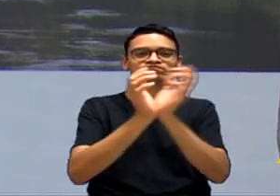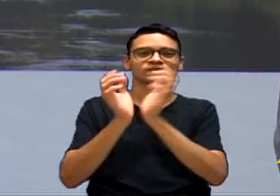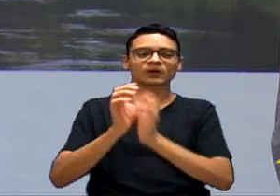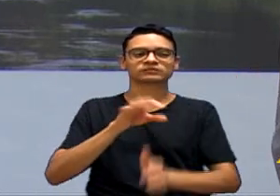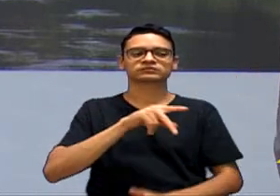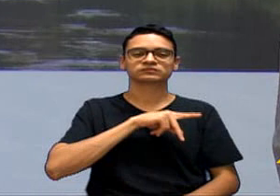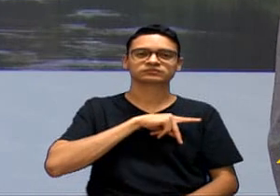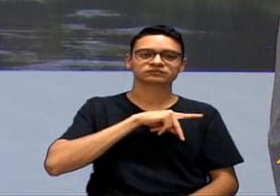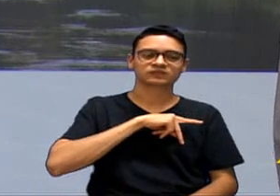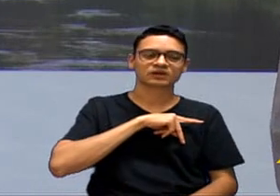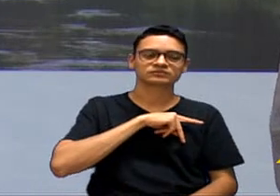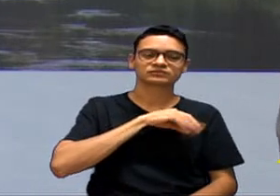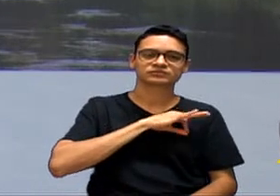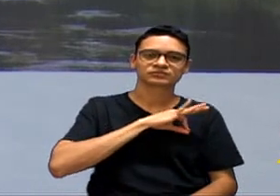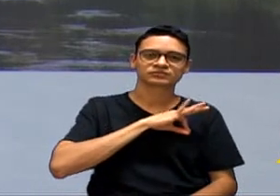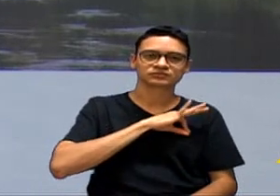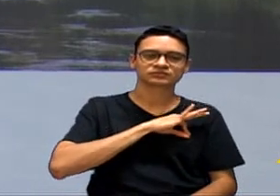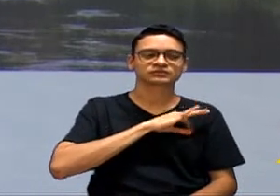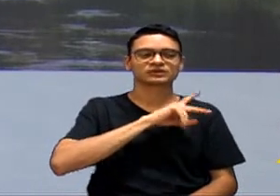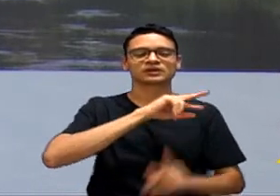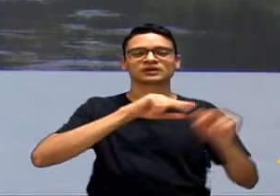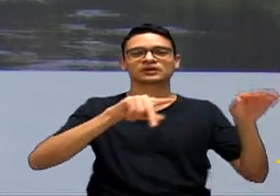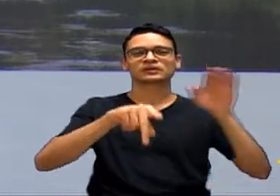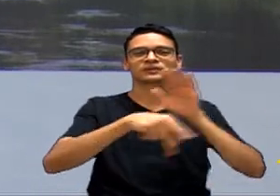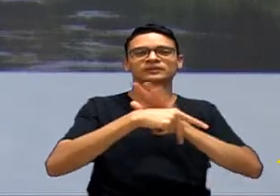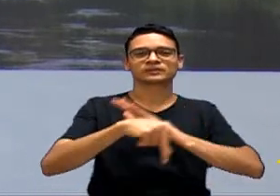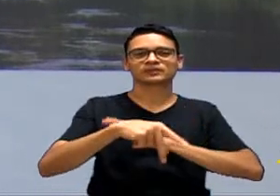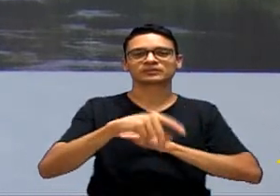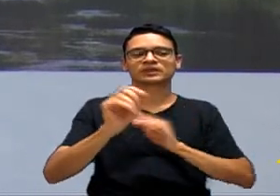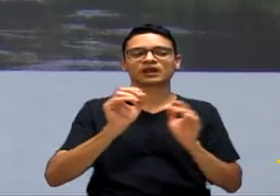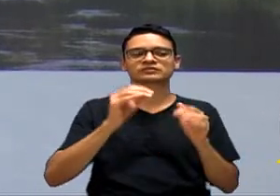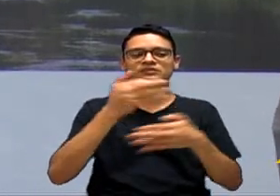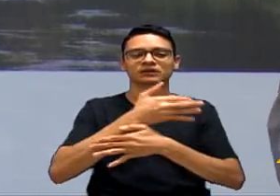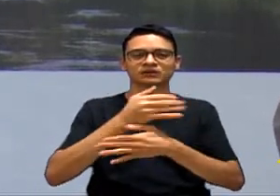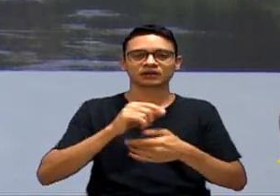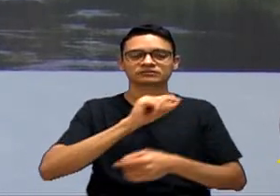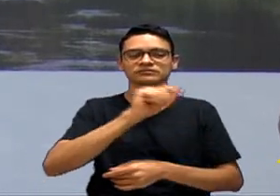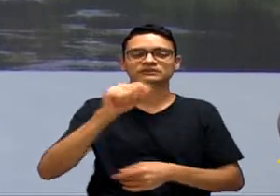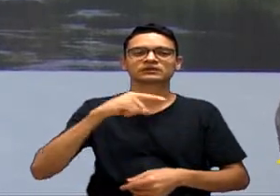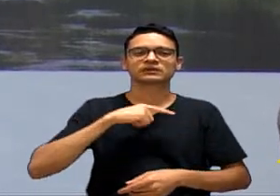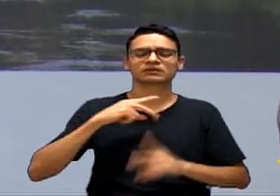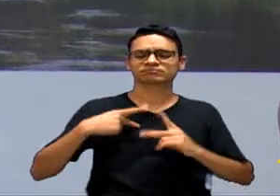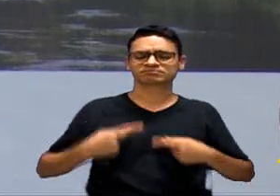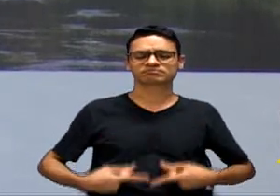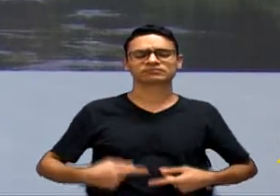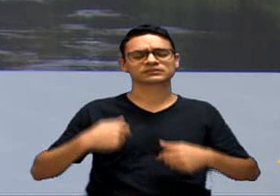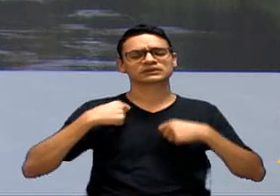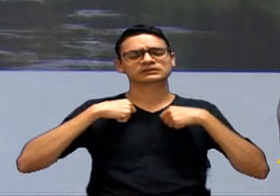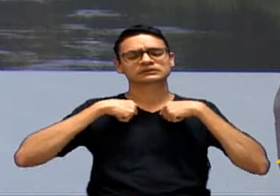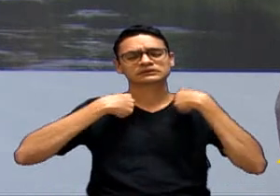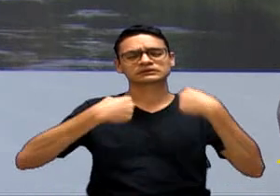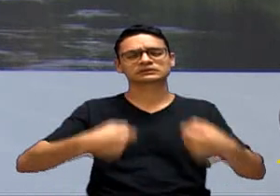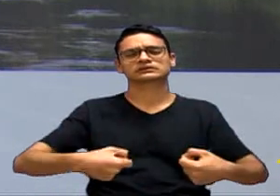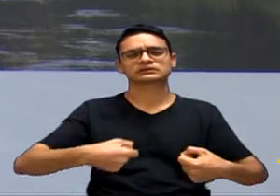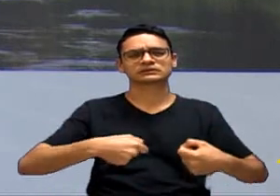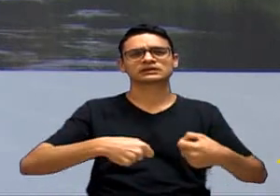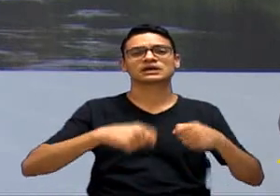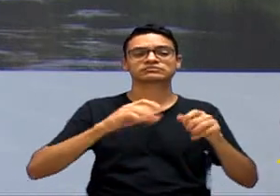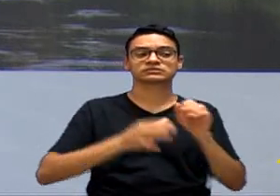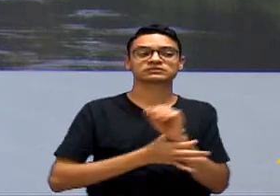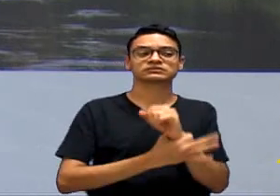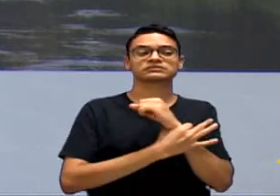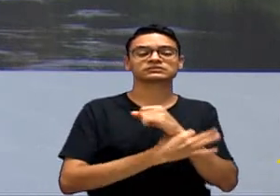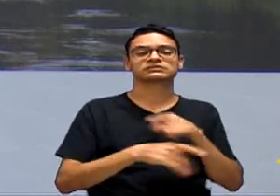que faz parte da nossa cidade e que me forma humanizada e com